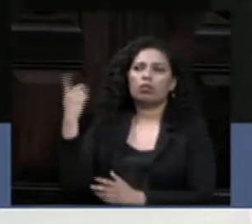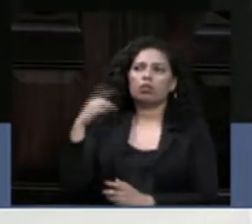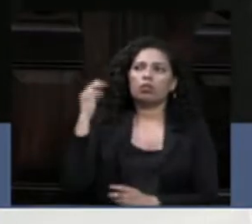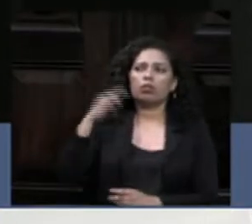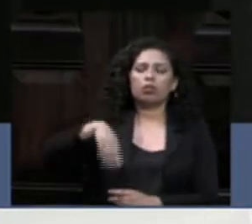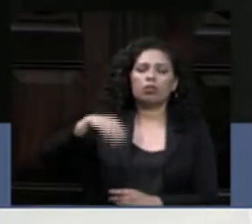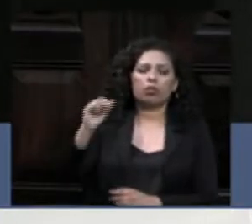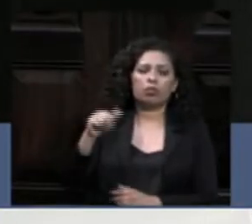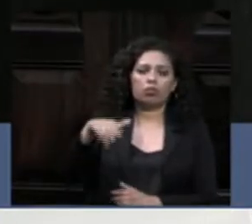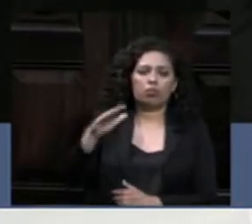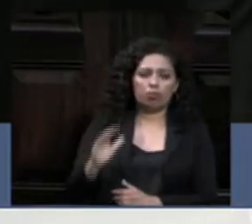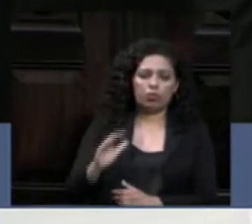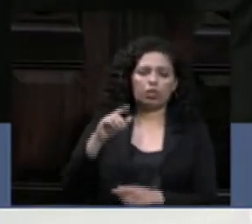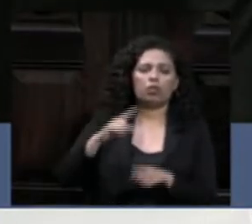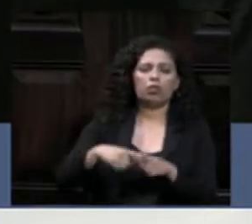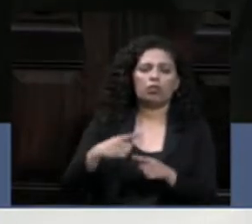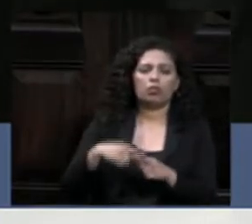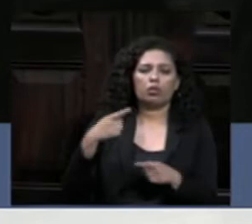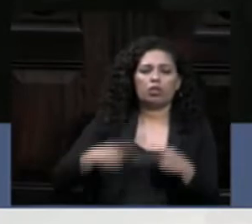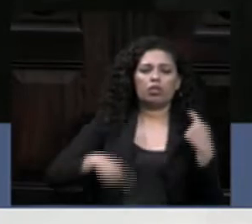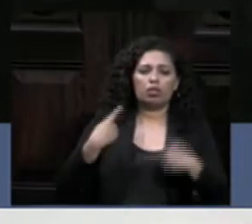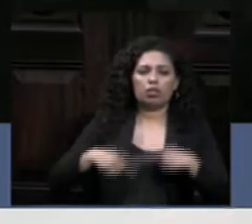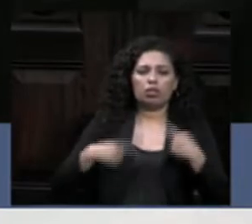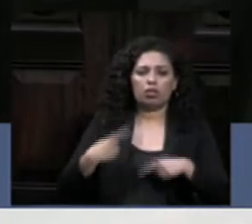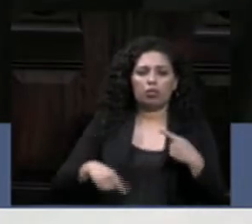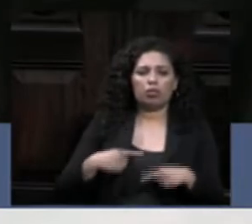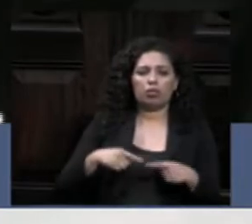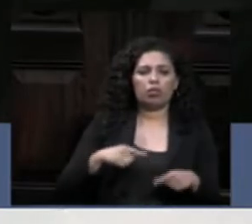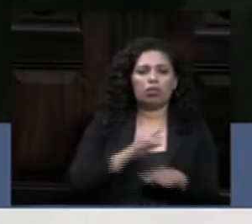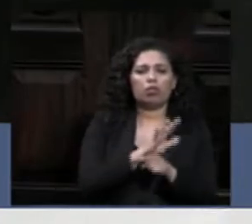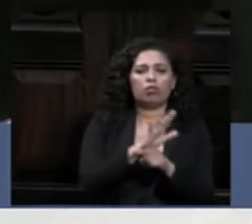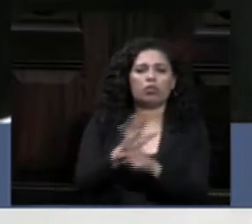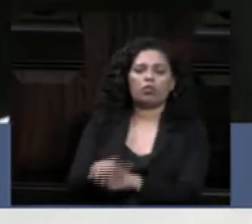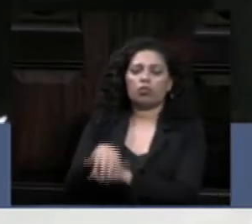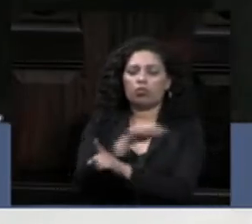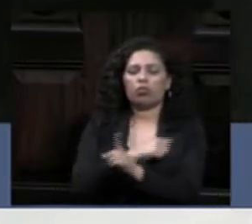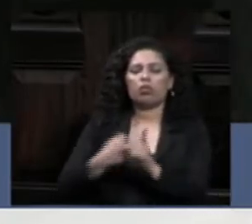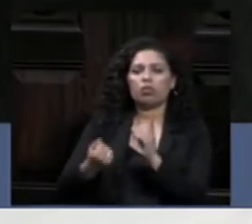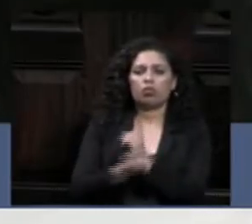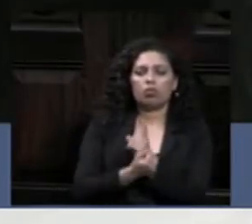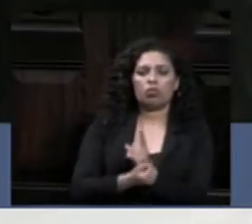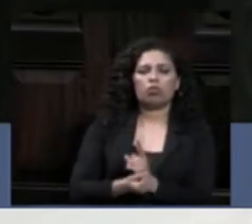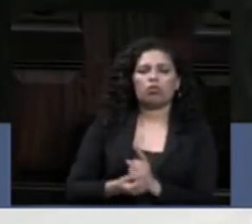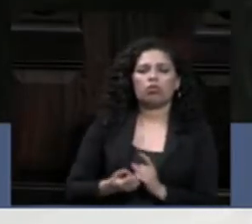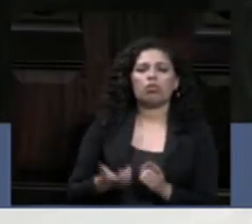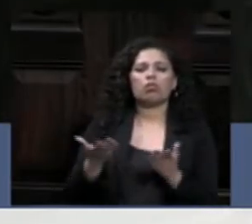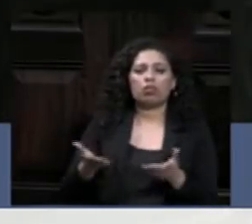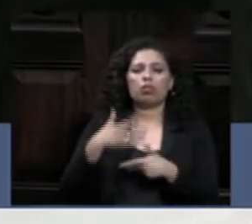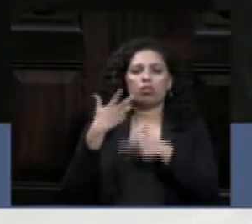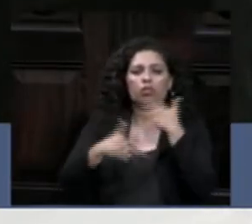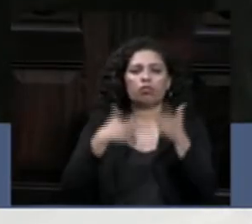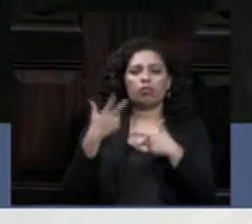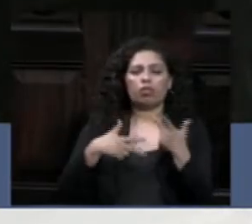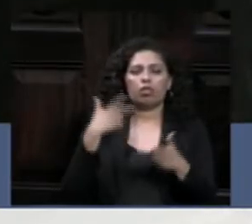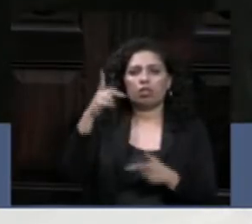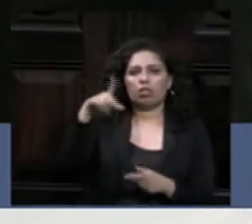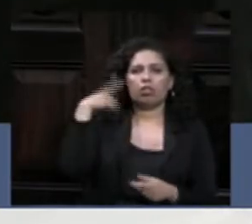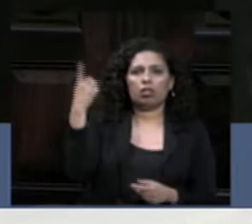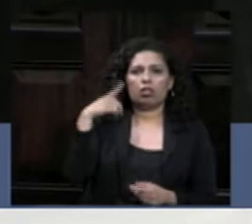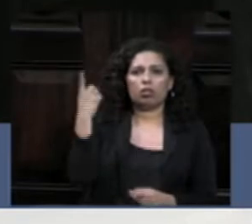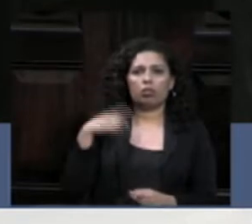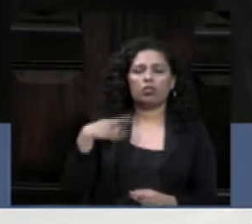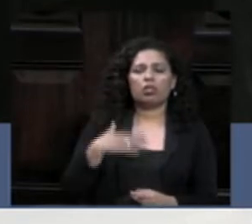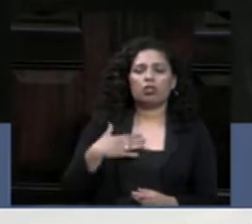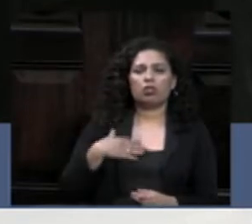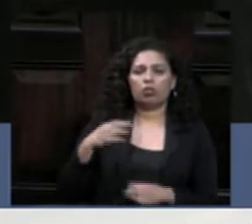proposta. O debate da questão da vulnerabilidade social é um tema importante. Quero dizer ao deputado Carlos Mink que apresentei emendas